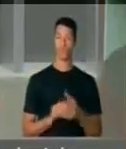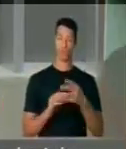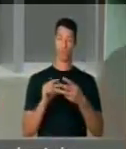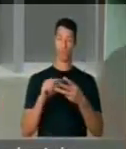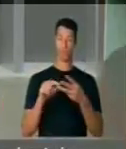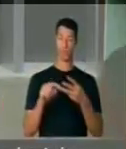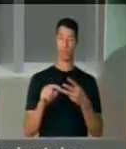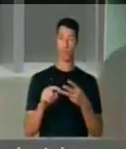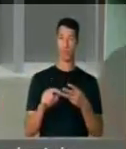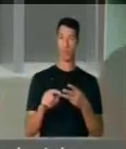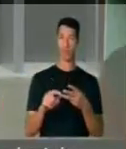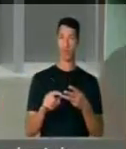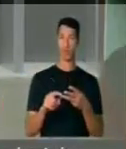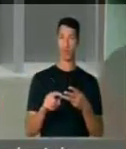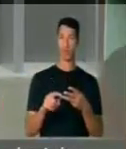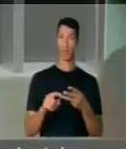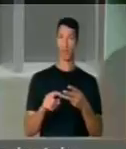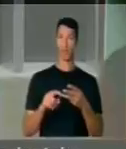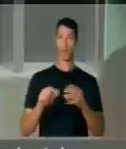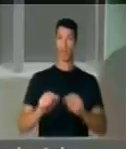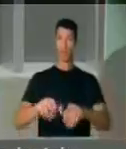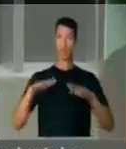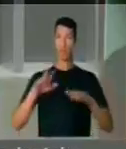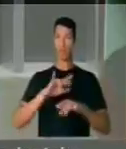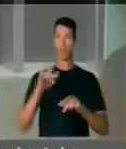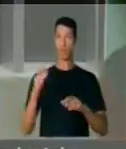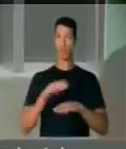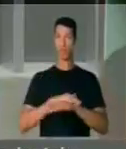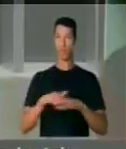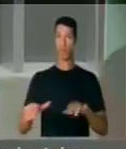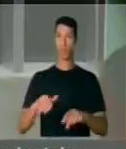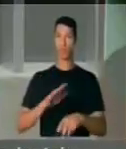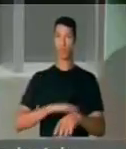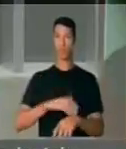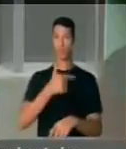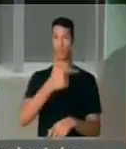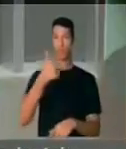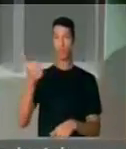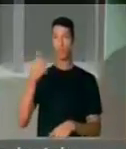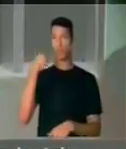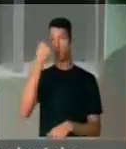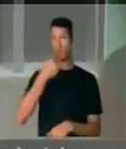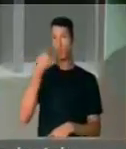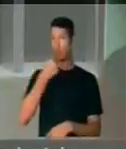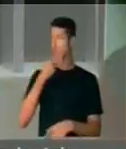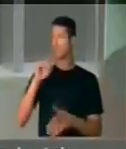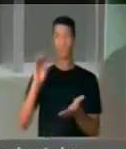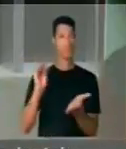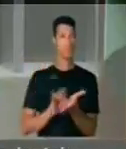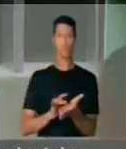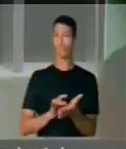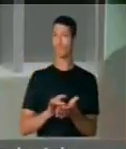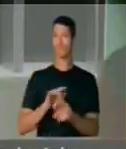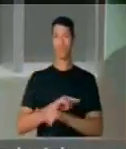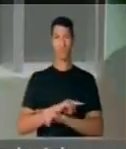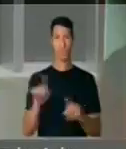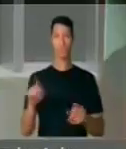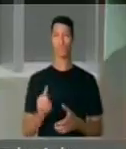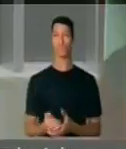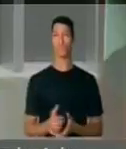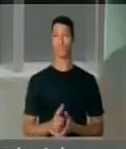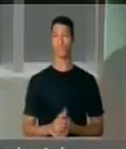Número 3, as sessões serão encerradas 21 horas impreterivelmente.